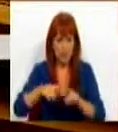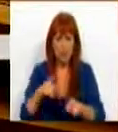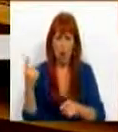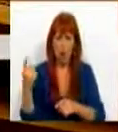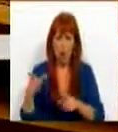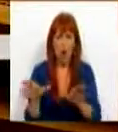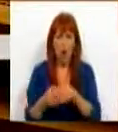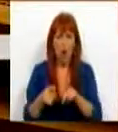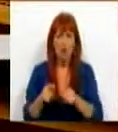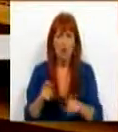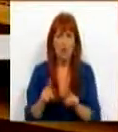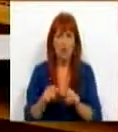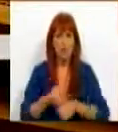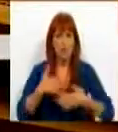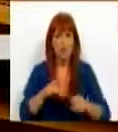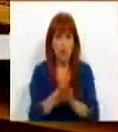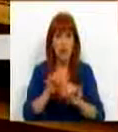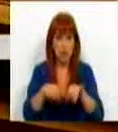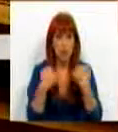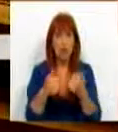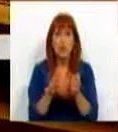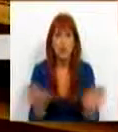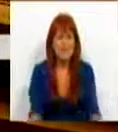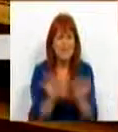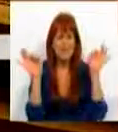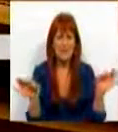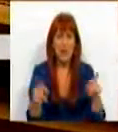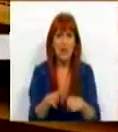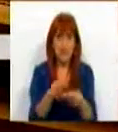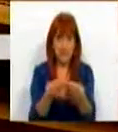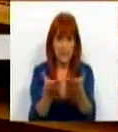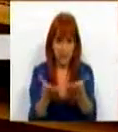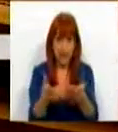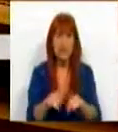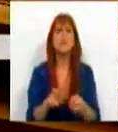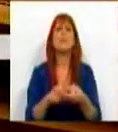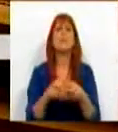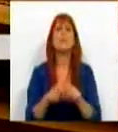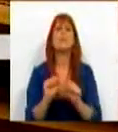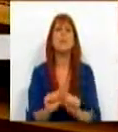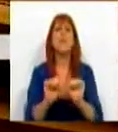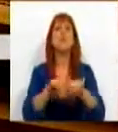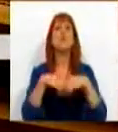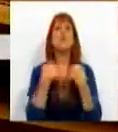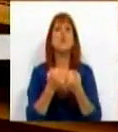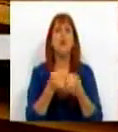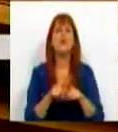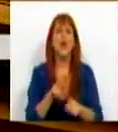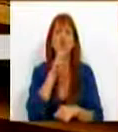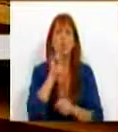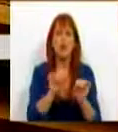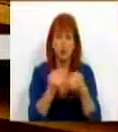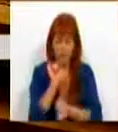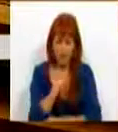ordens profissionais, o setor social, todos convergem. Estas matérias são problemas de natureza social, têm uma